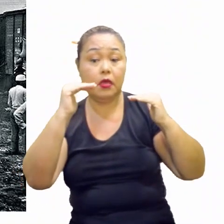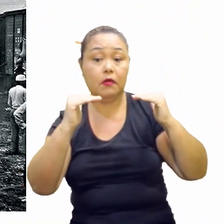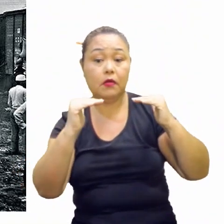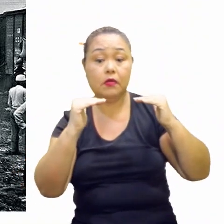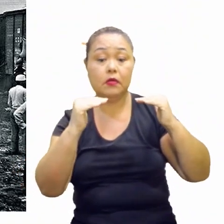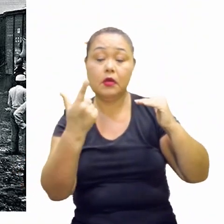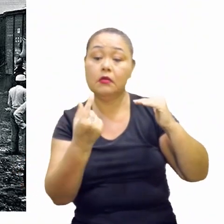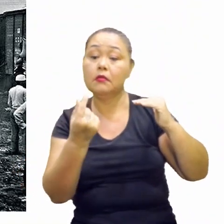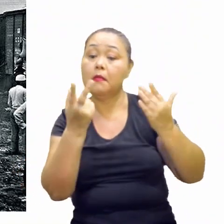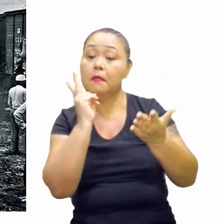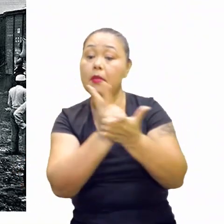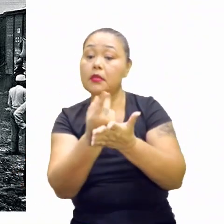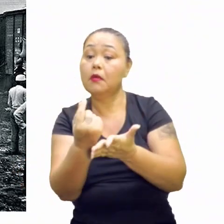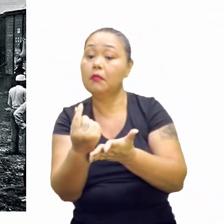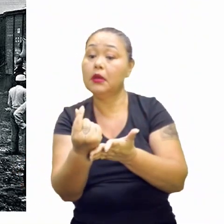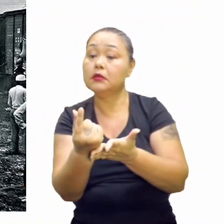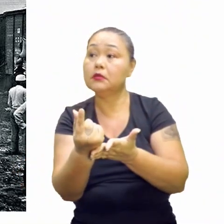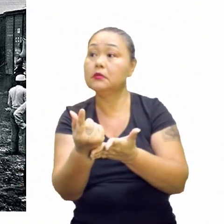preço.